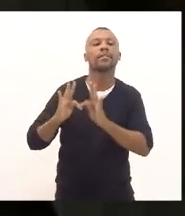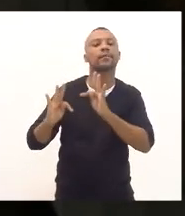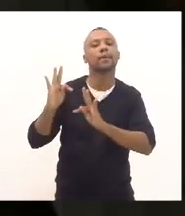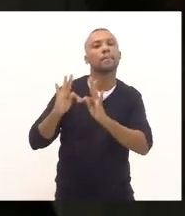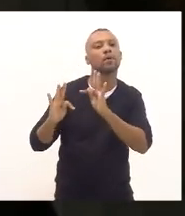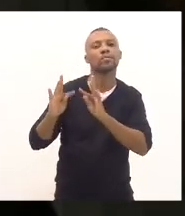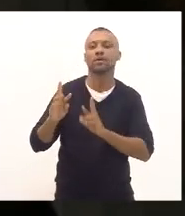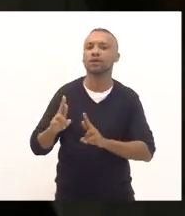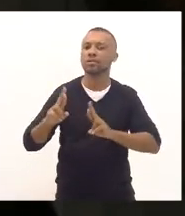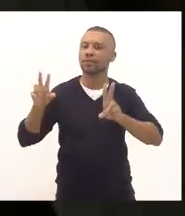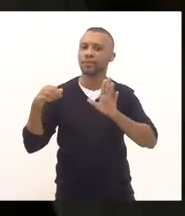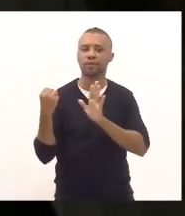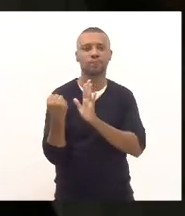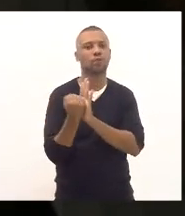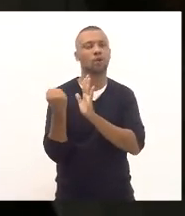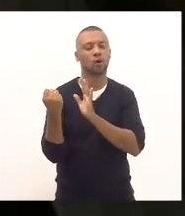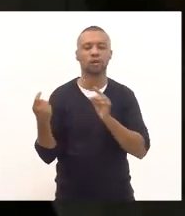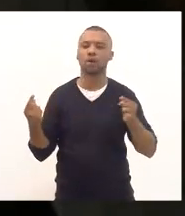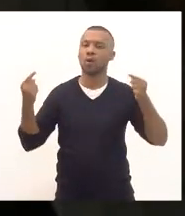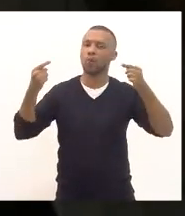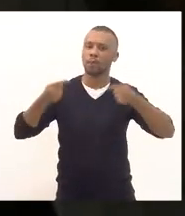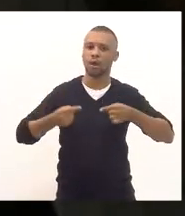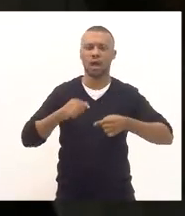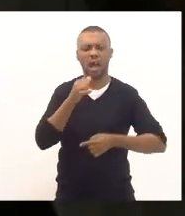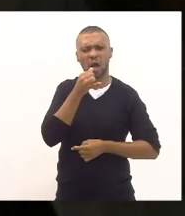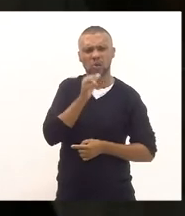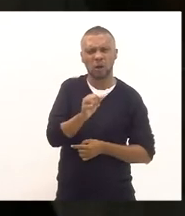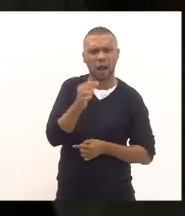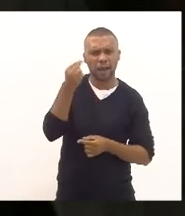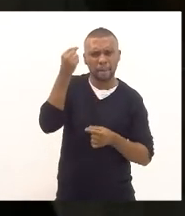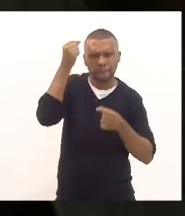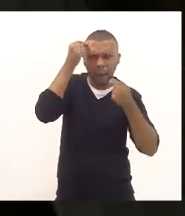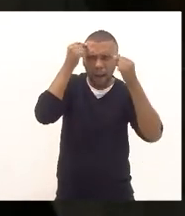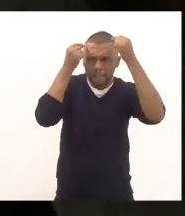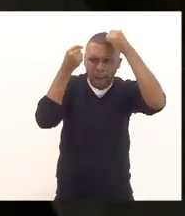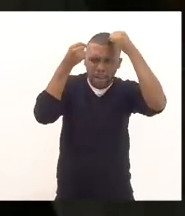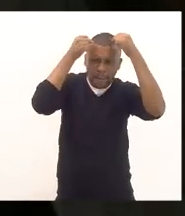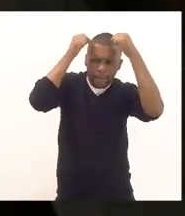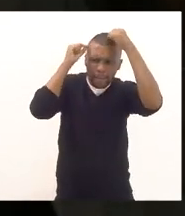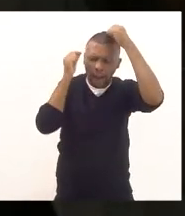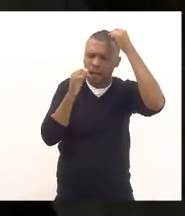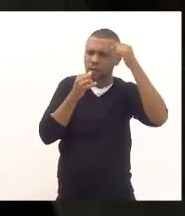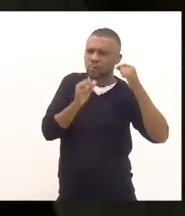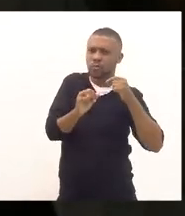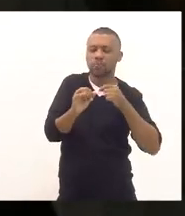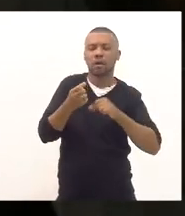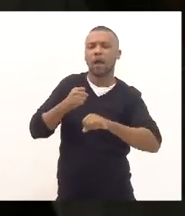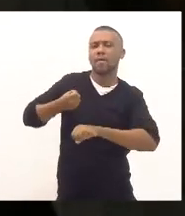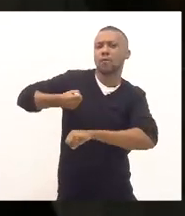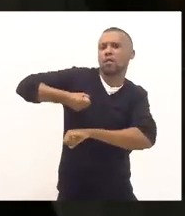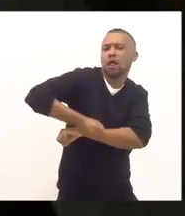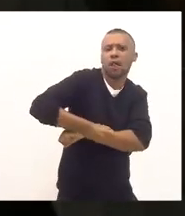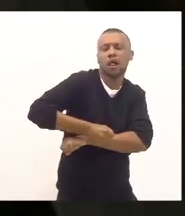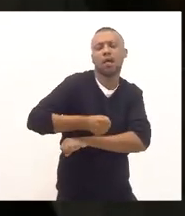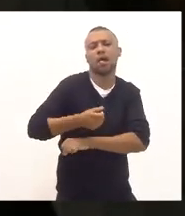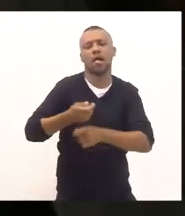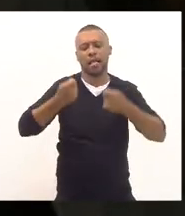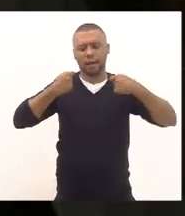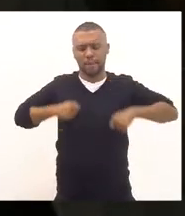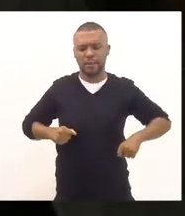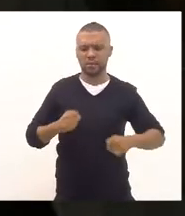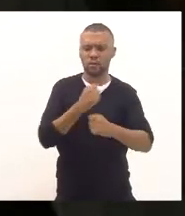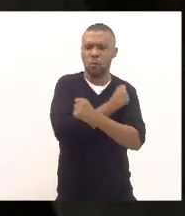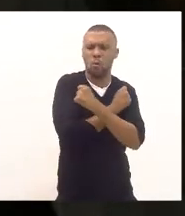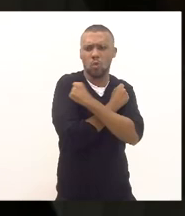completamente diferente se contrapondo aos choques elétricos as internações compulsórias as camisas de força enfim